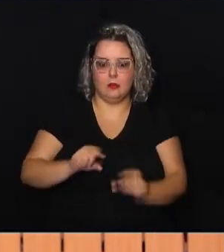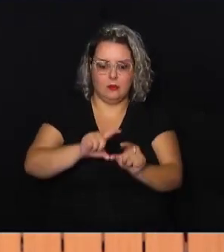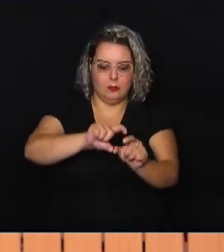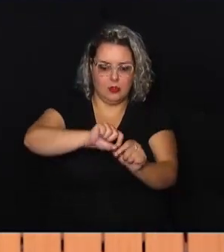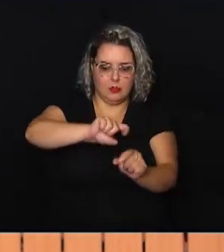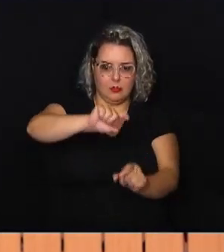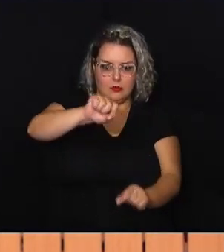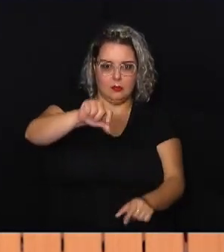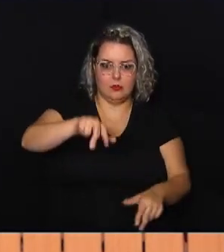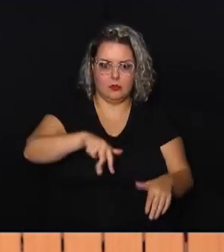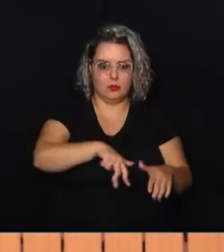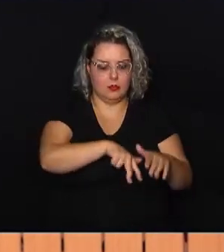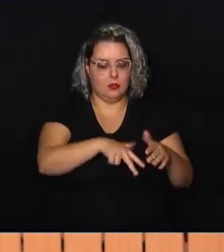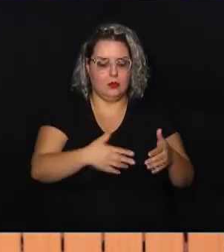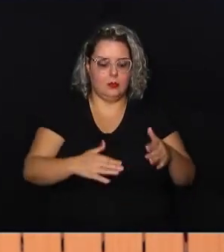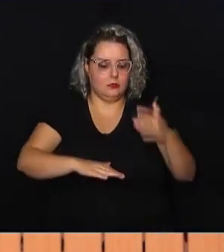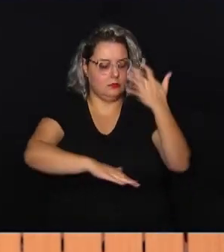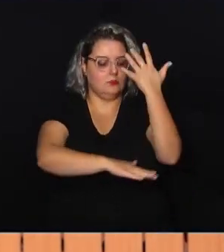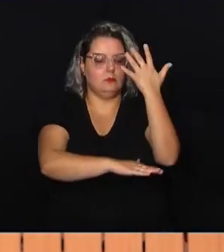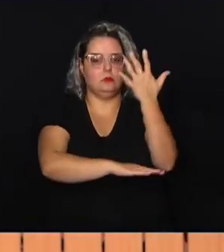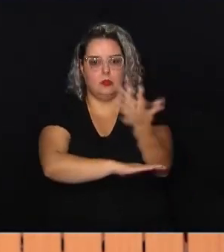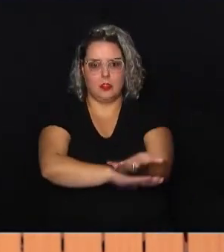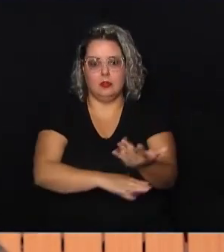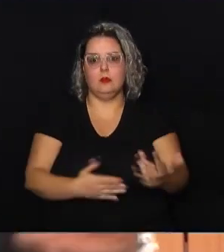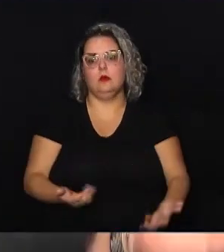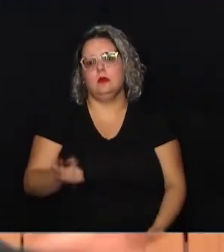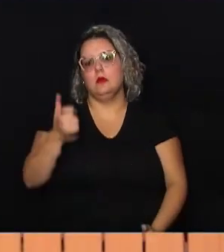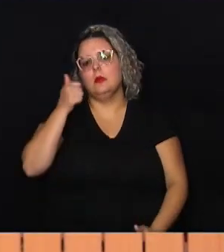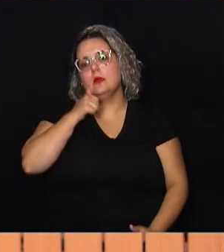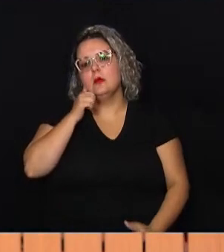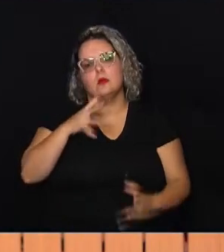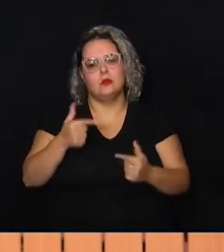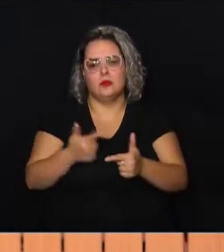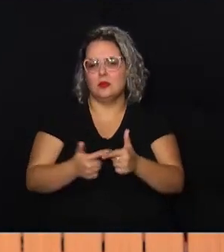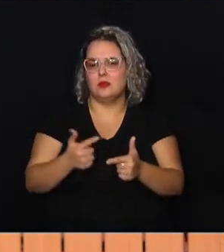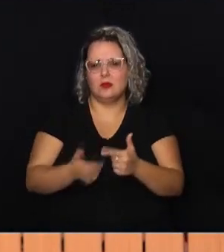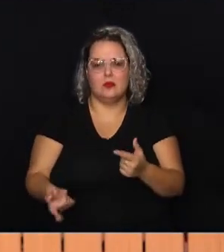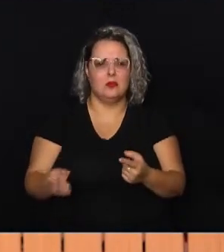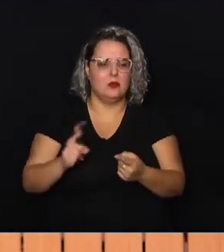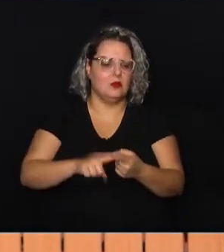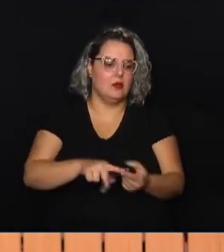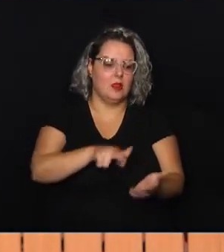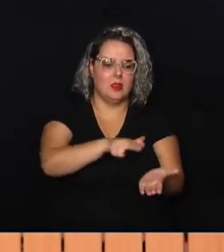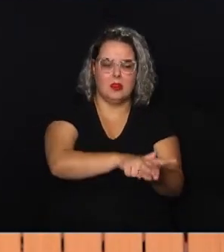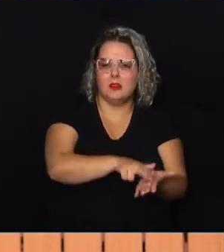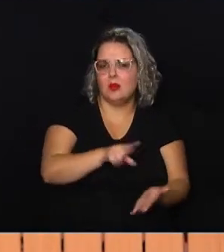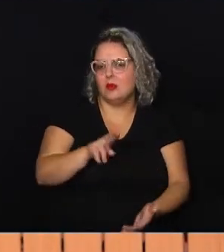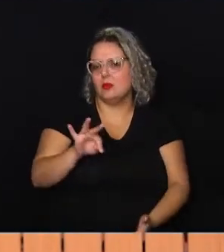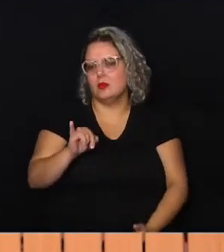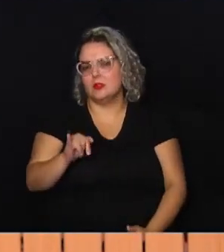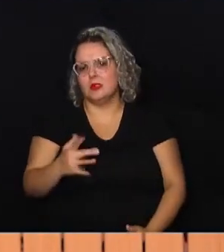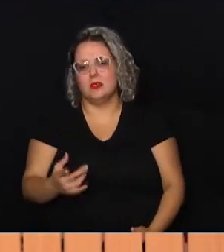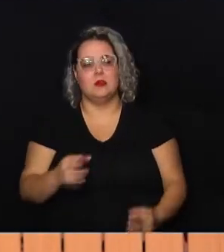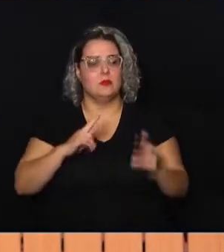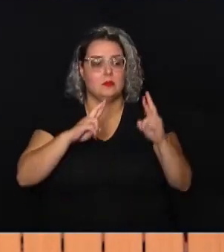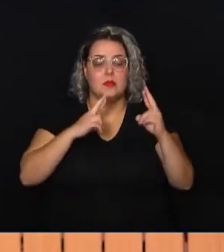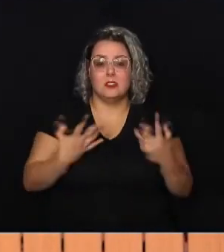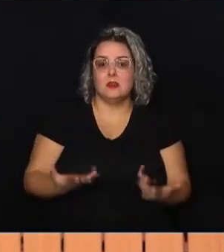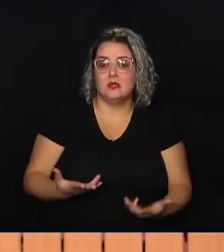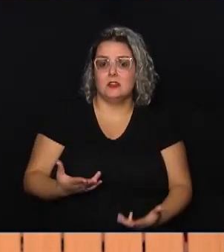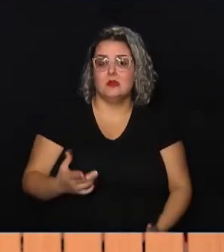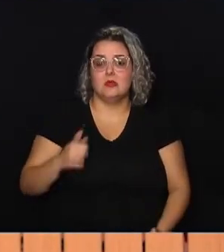pela árvore lá do Taquaral. E essa moça, com todos os problemas, eu acabei de falar, ficar na UTI, ficar com a expectativa de ter uma